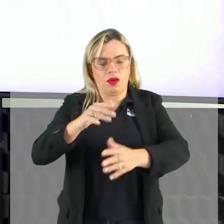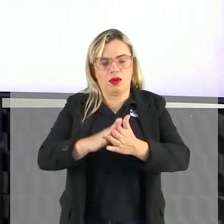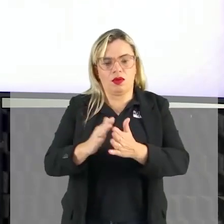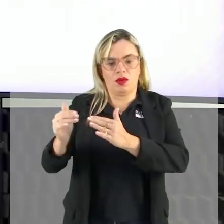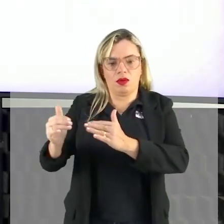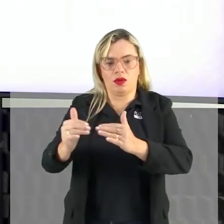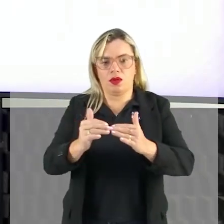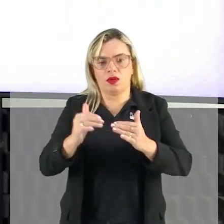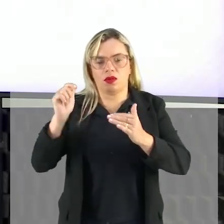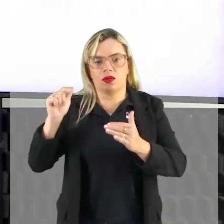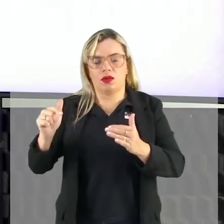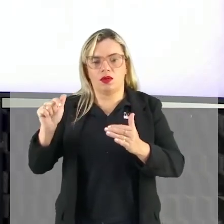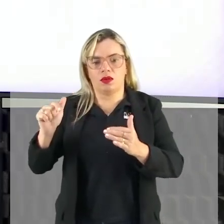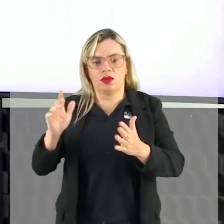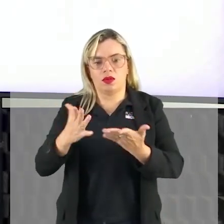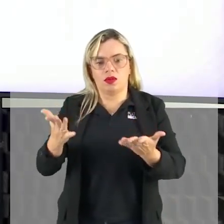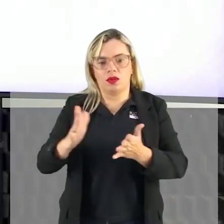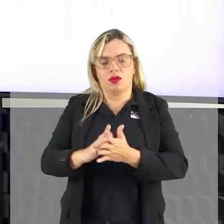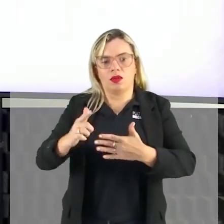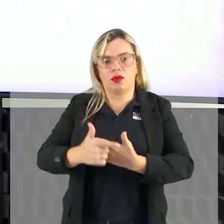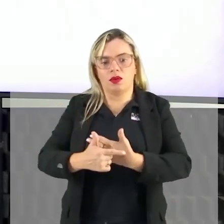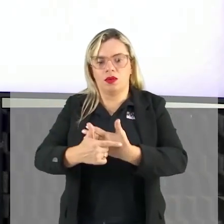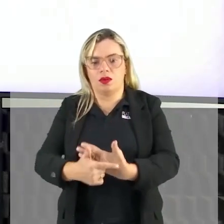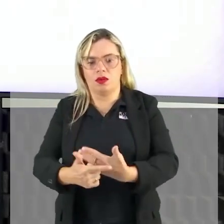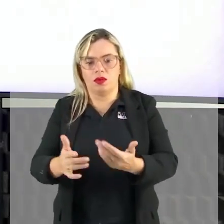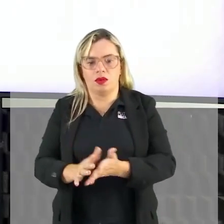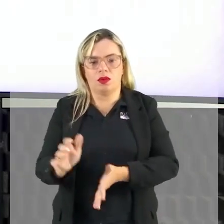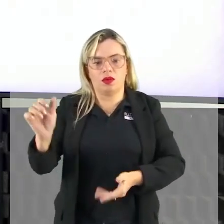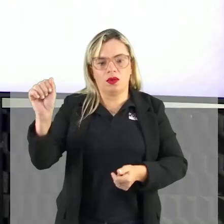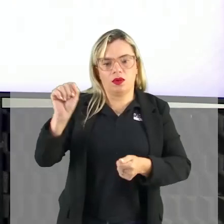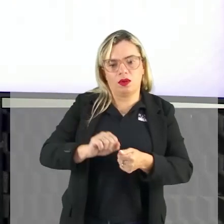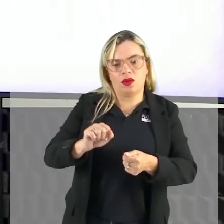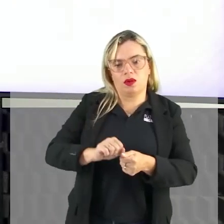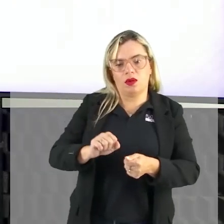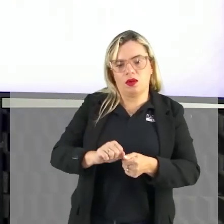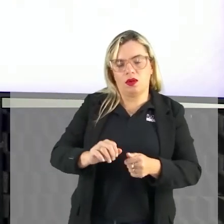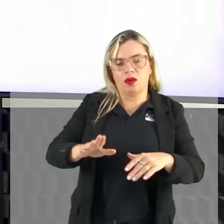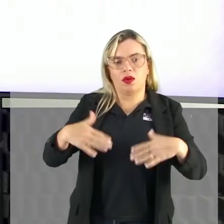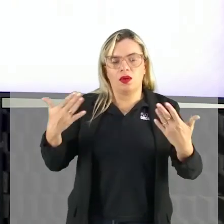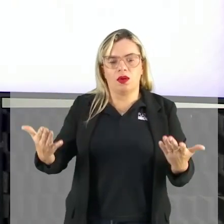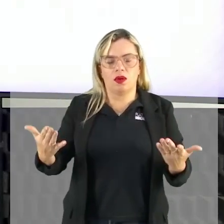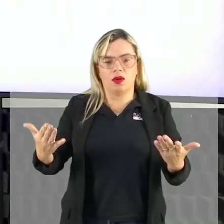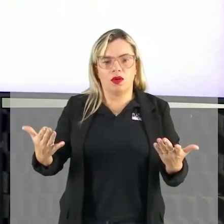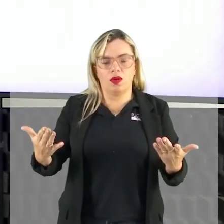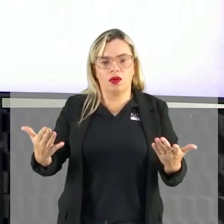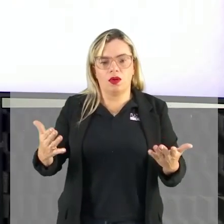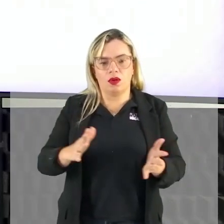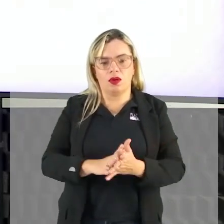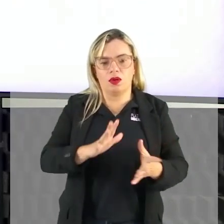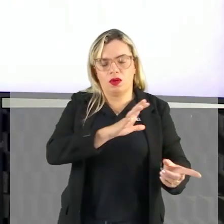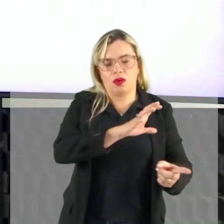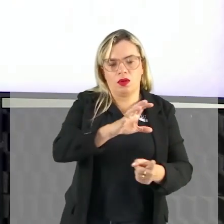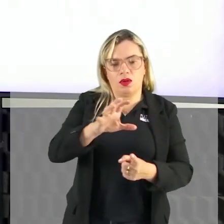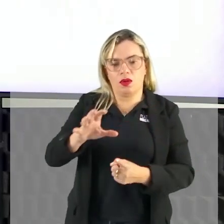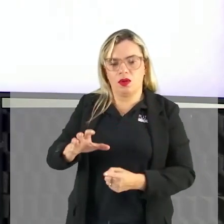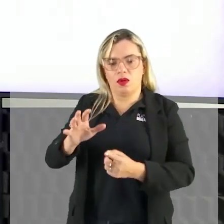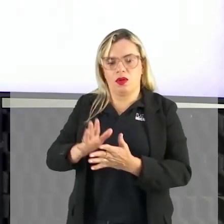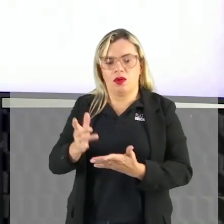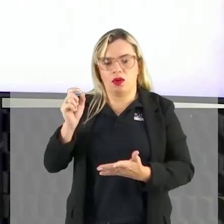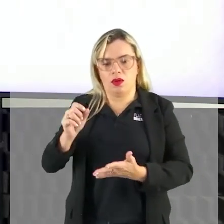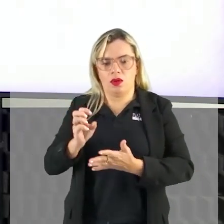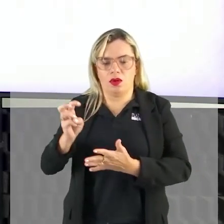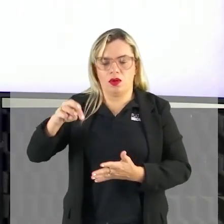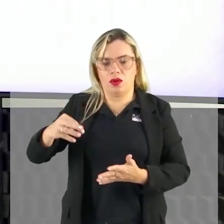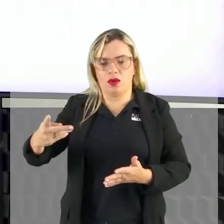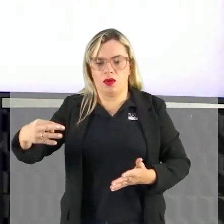respectivas ações, né? O que esse antimicrobiano faz para ele ser agressivo ao micro-organismo,